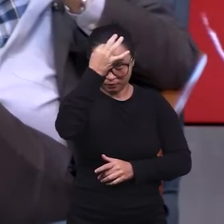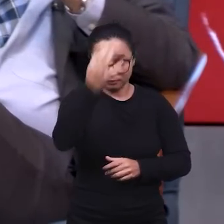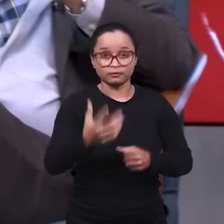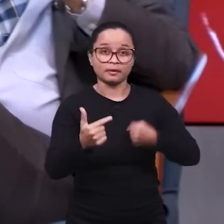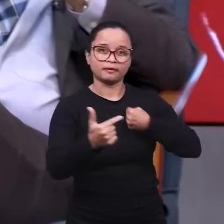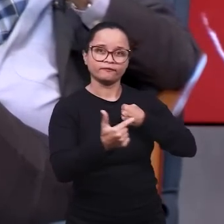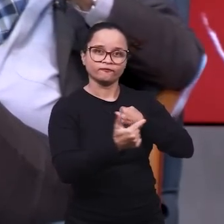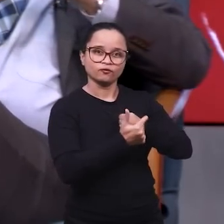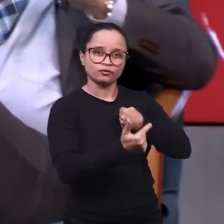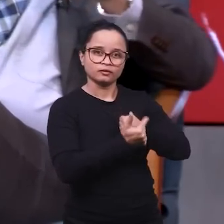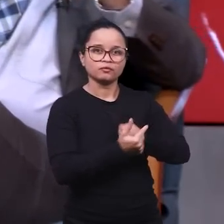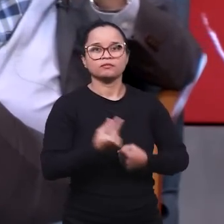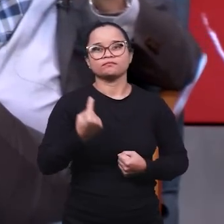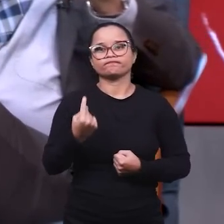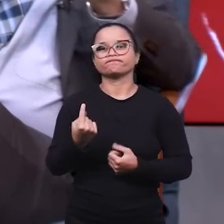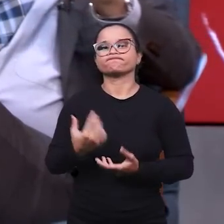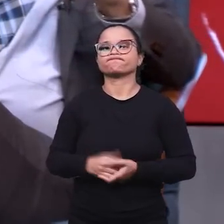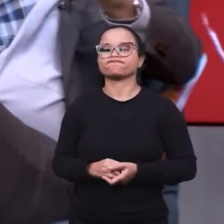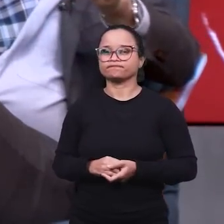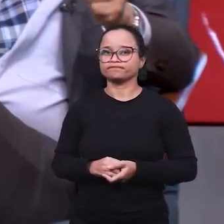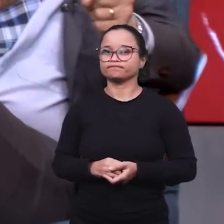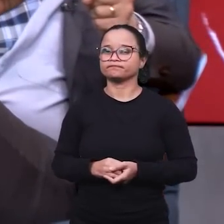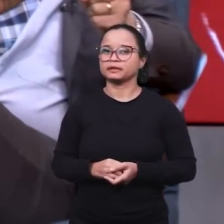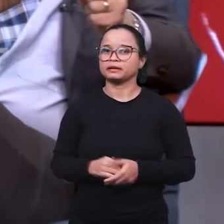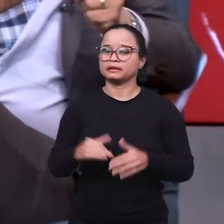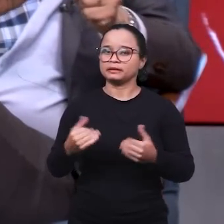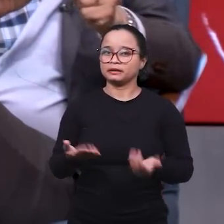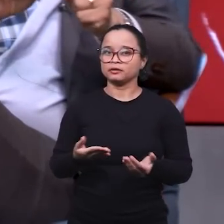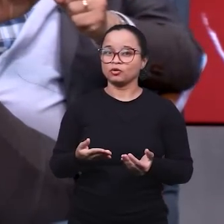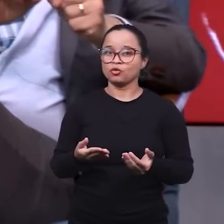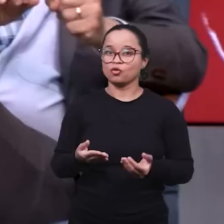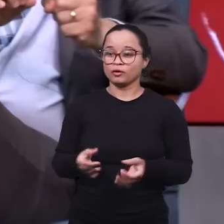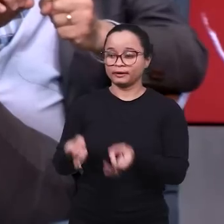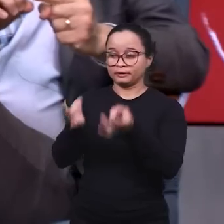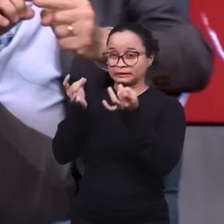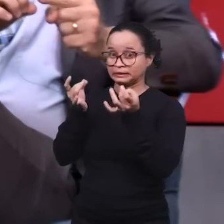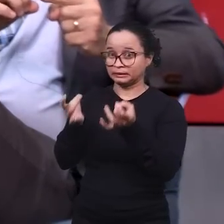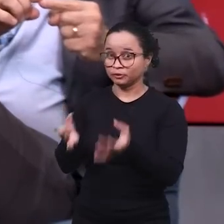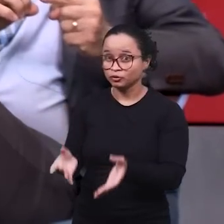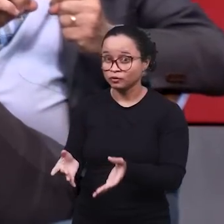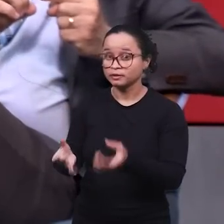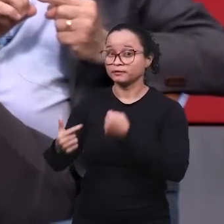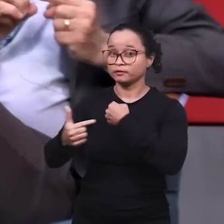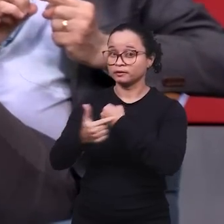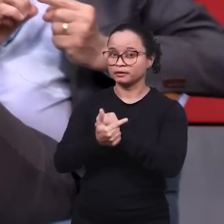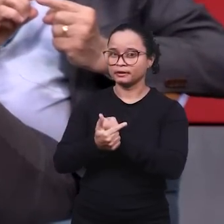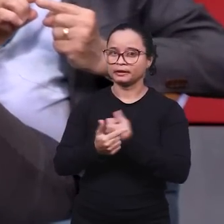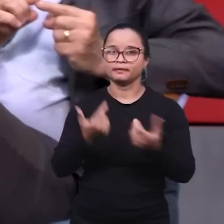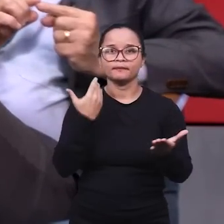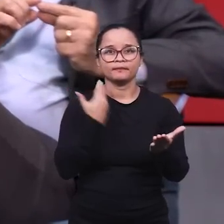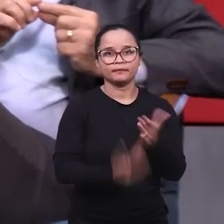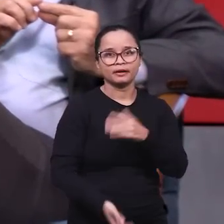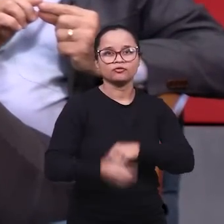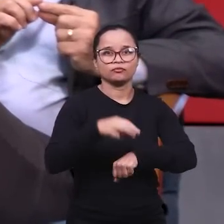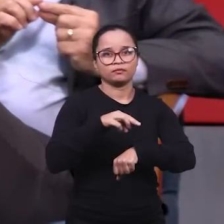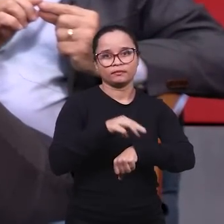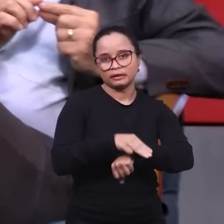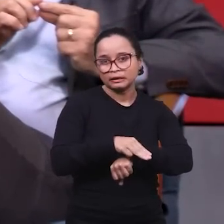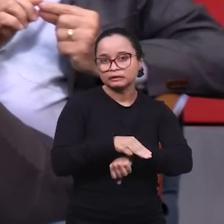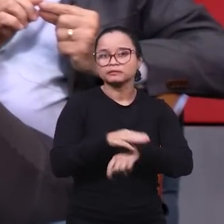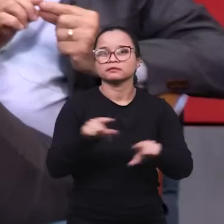função, quando ele deixa essa função, ele deixa de ser ministério.